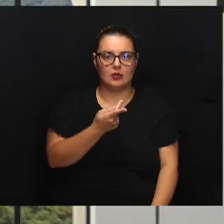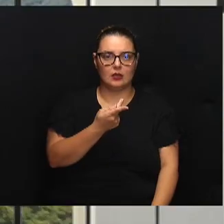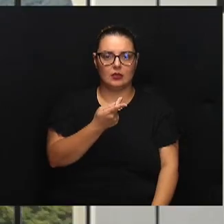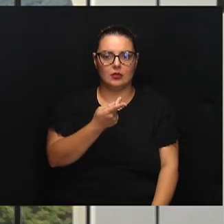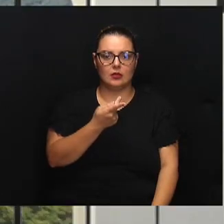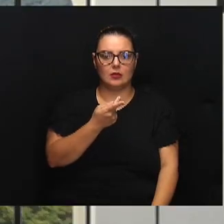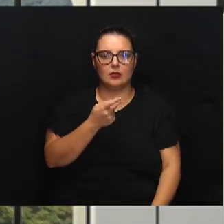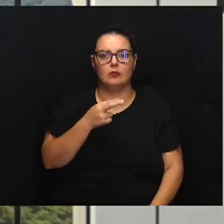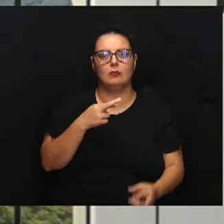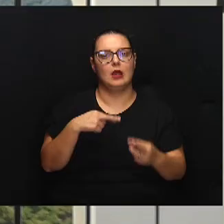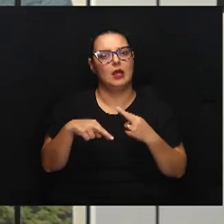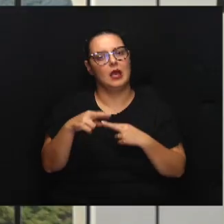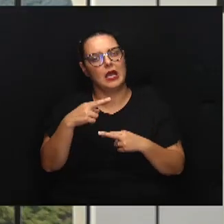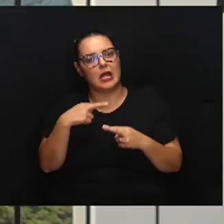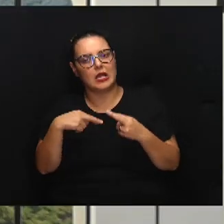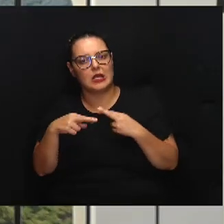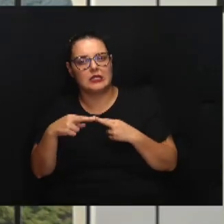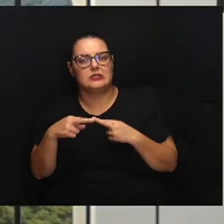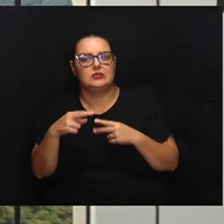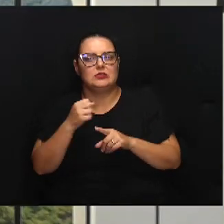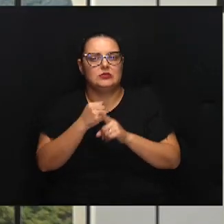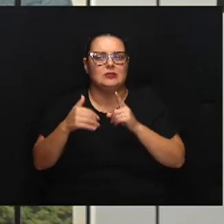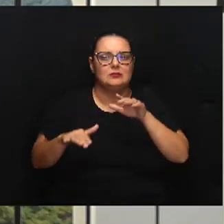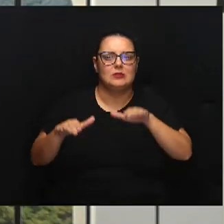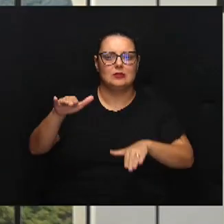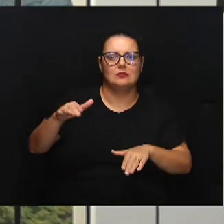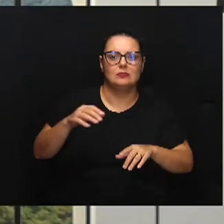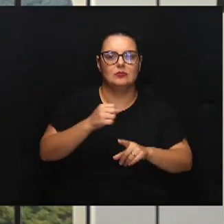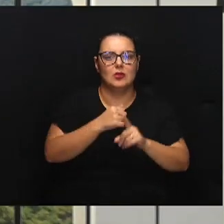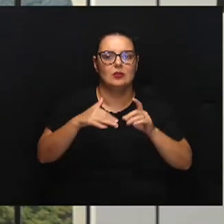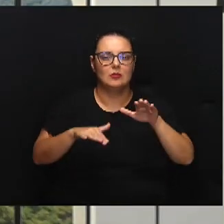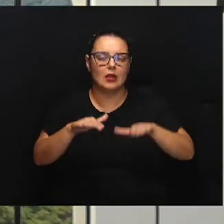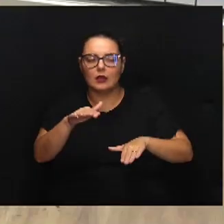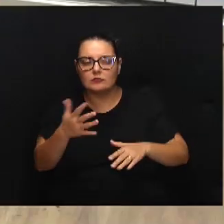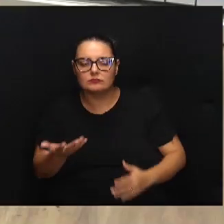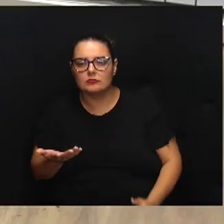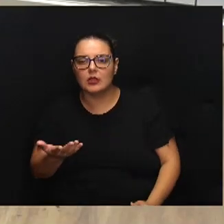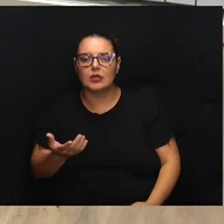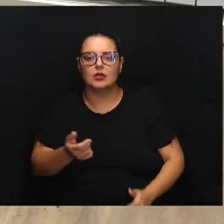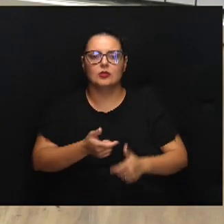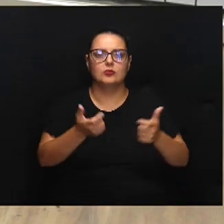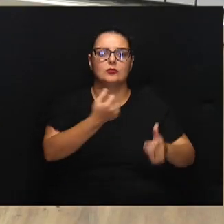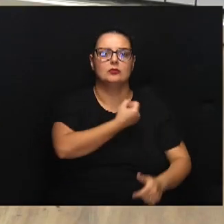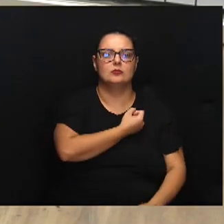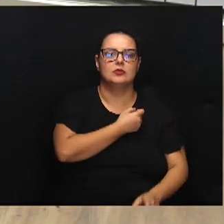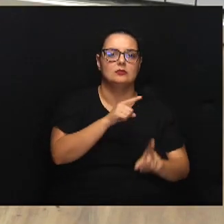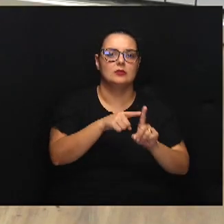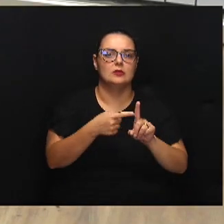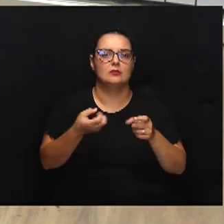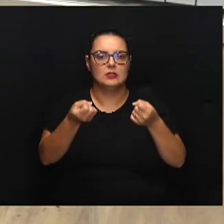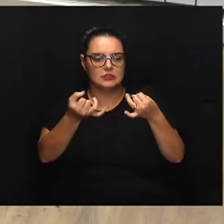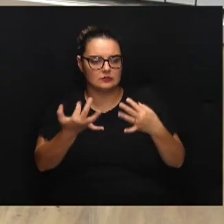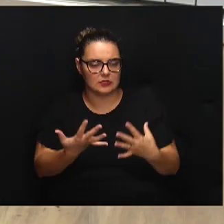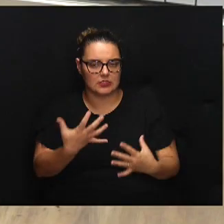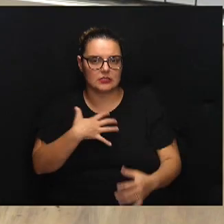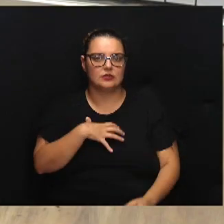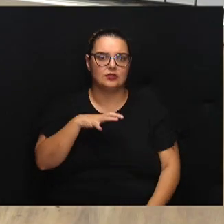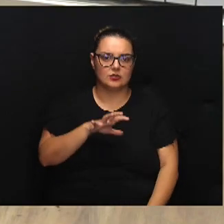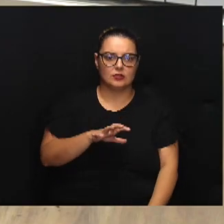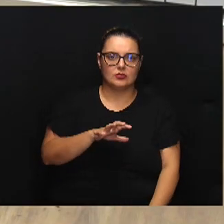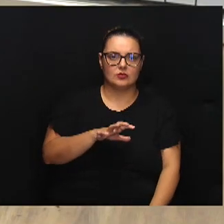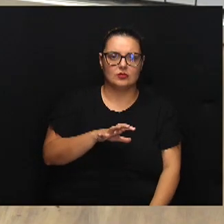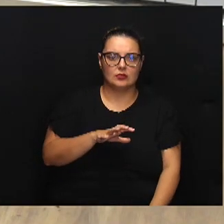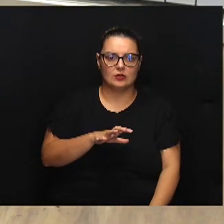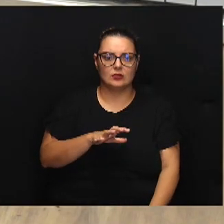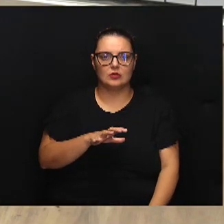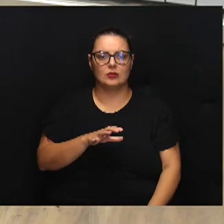uma relação entre as desigualdades sociais e o alto número de cesáreas. Eu queria só que você explicasse essa situação. Conforme